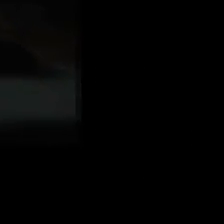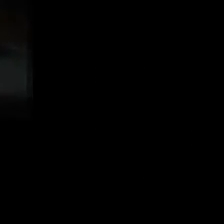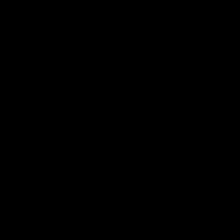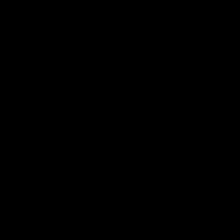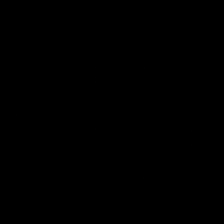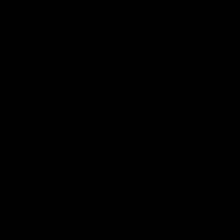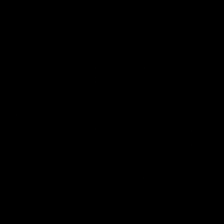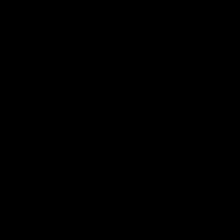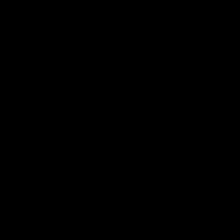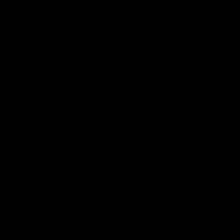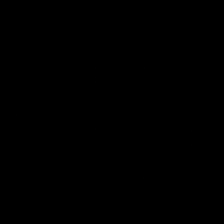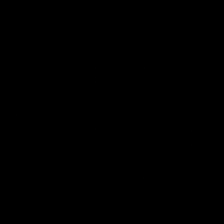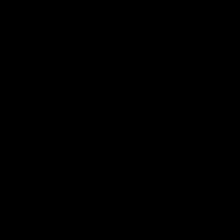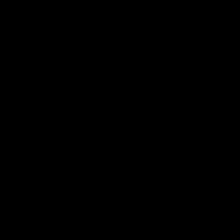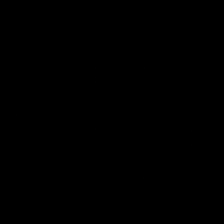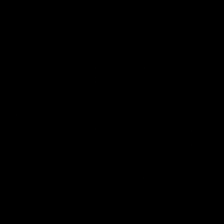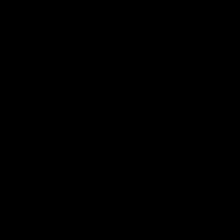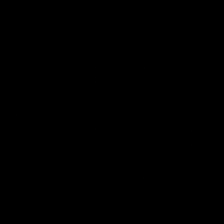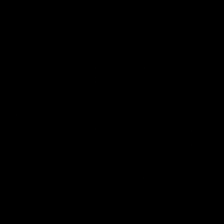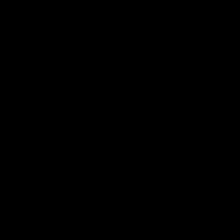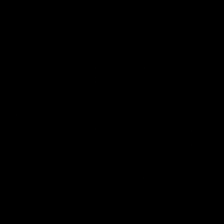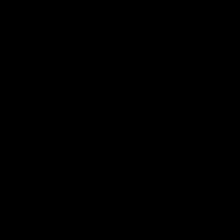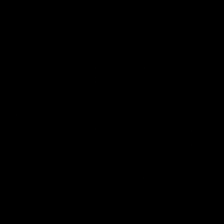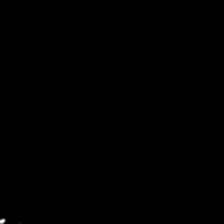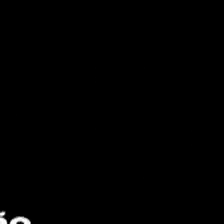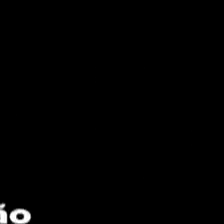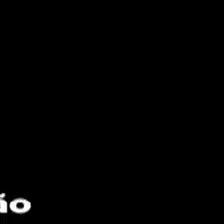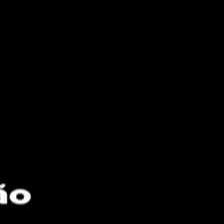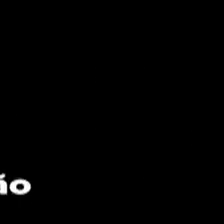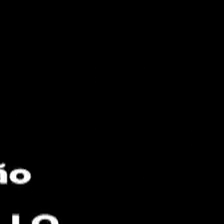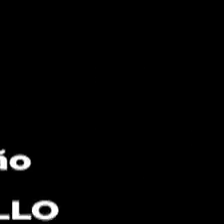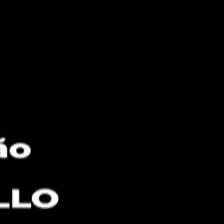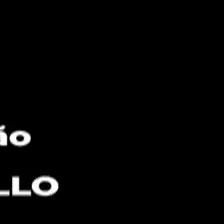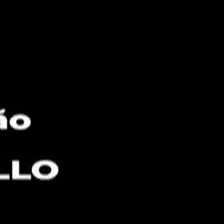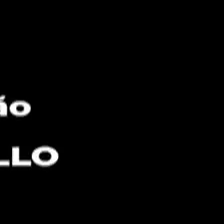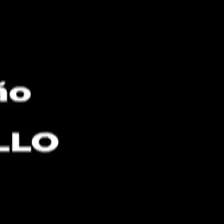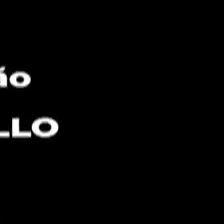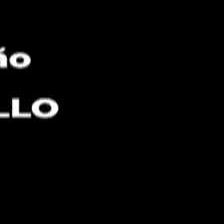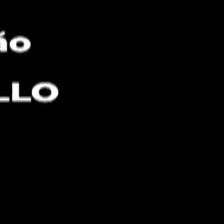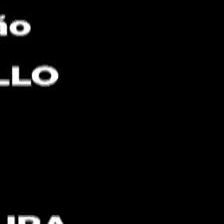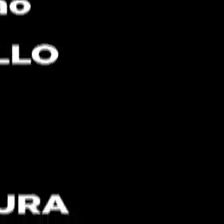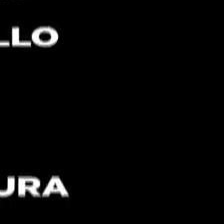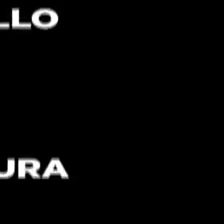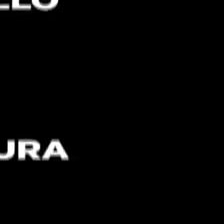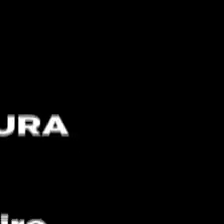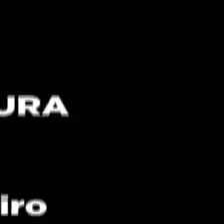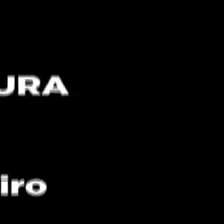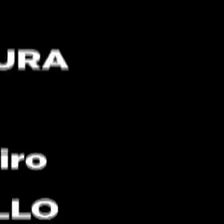vendaval. Esquecer a fome, tem o carnaval. Tem a ventania, tem o vendaval.